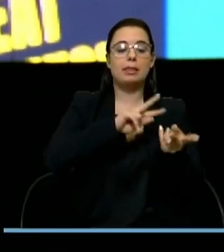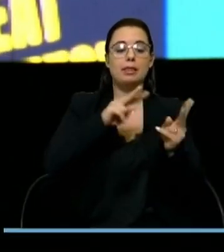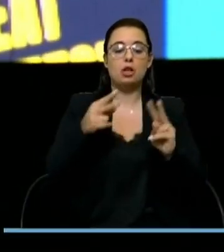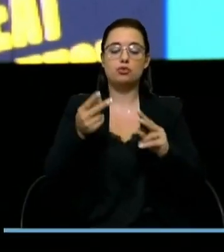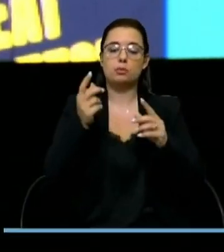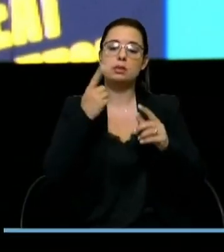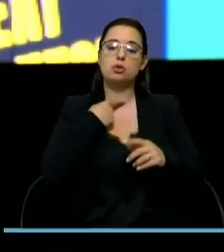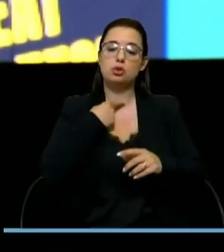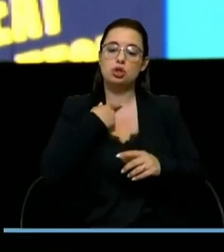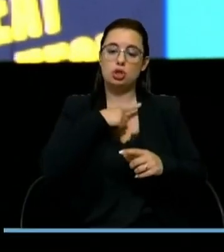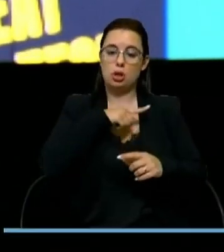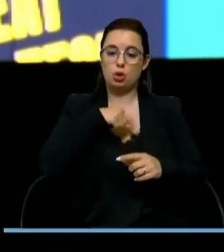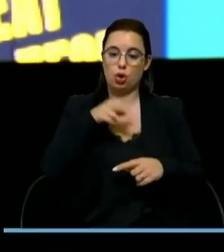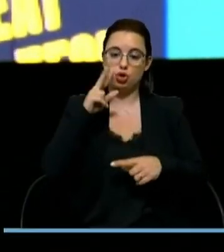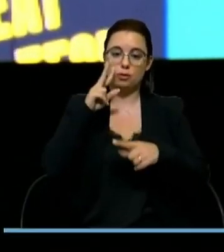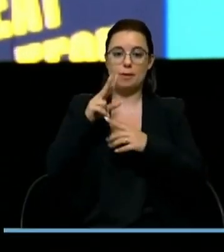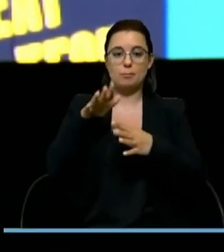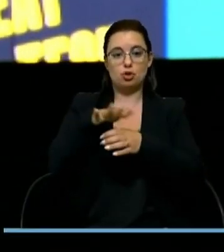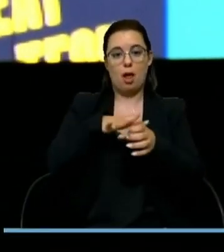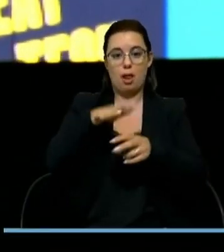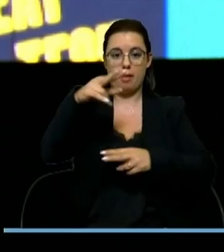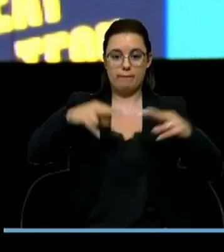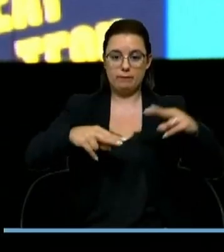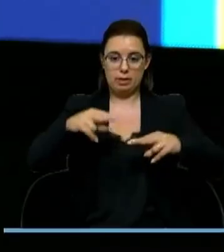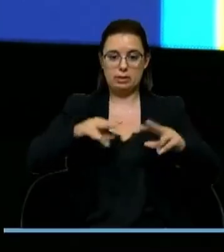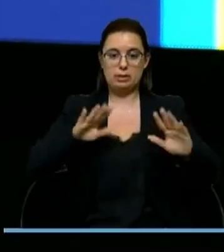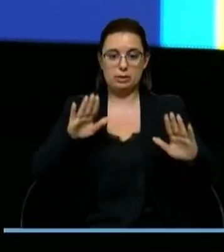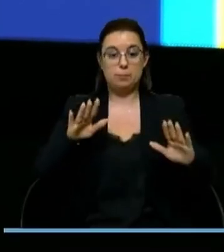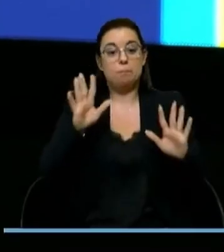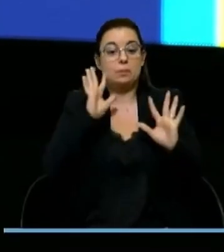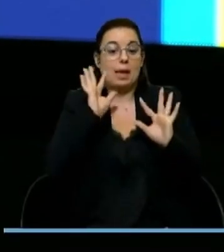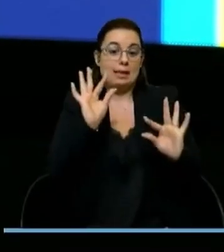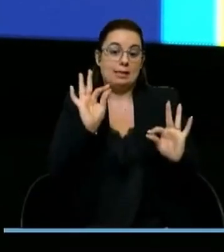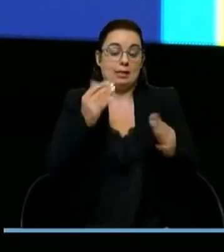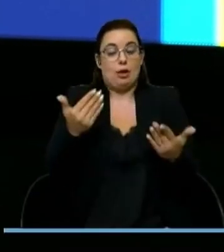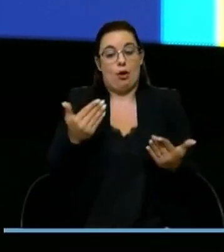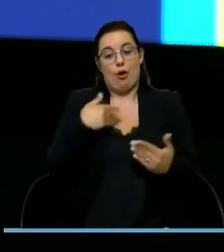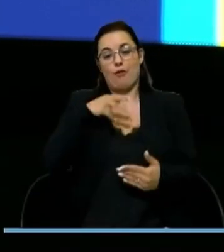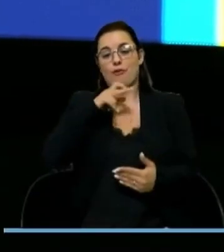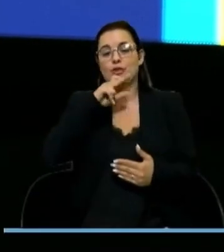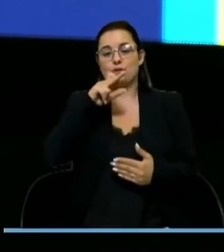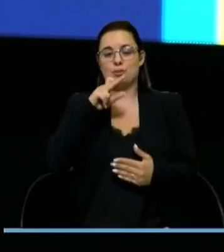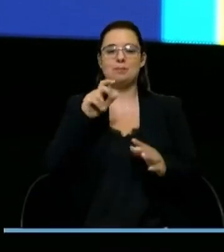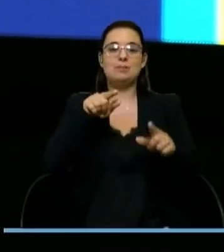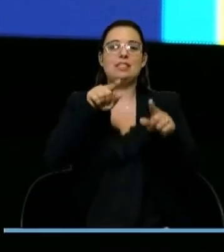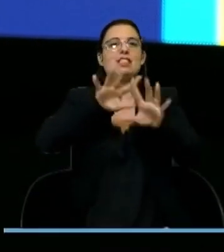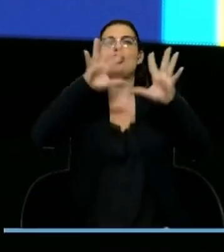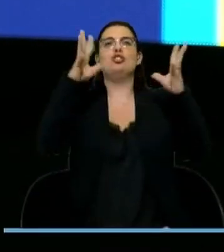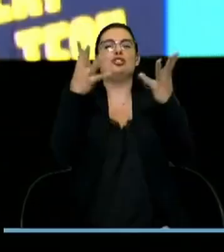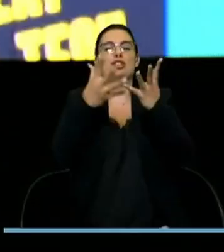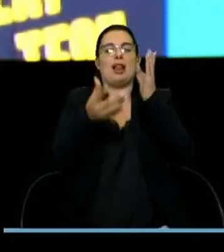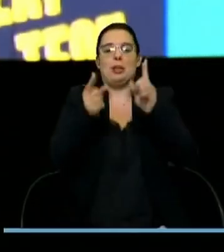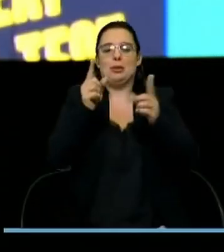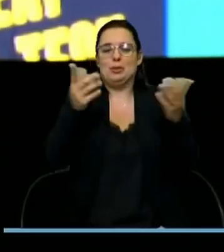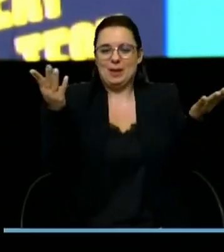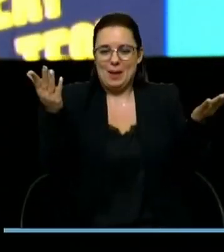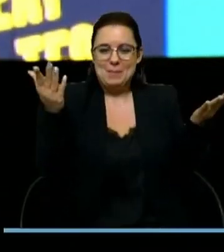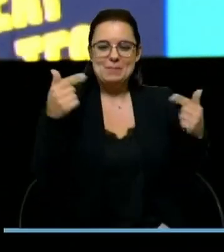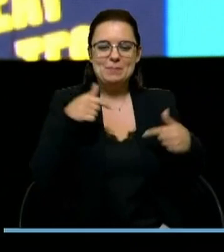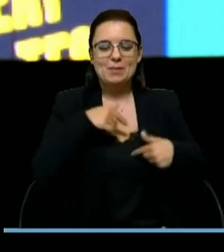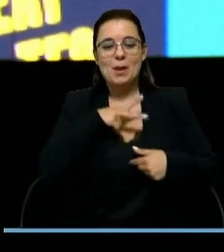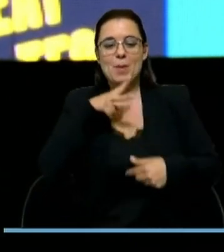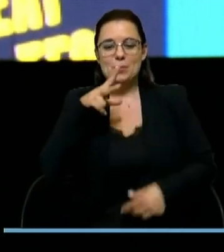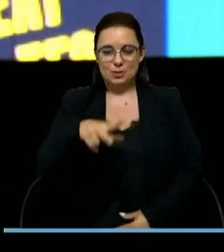digital que nós estamos a assistir no setor financeiro. Dito isto e respondendo a... Isso em termos genéricos. Exatamente. Agora,